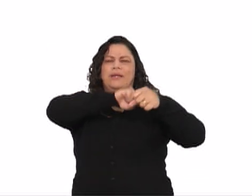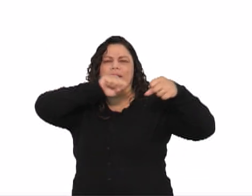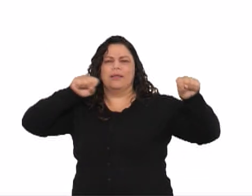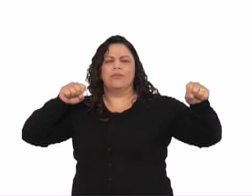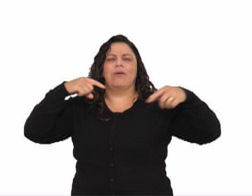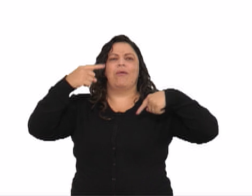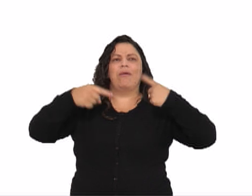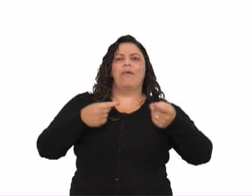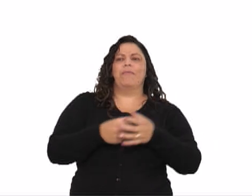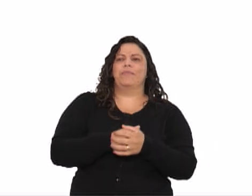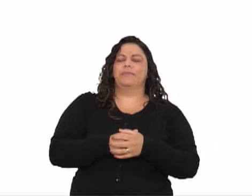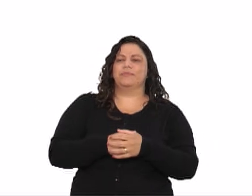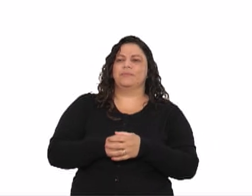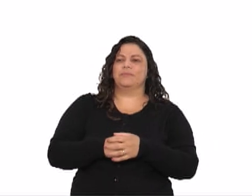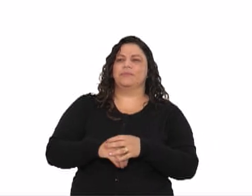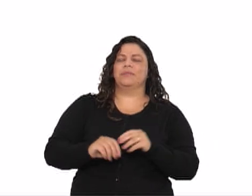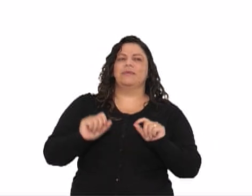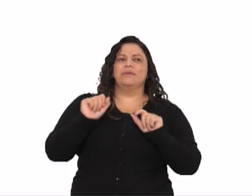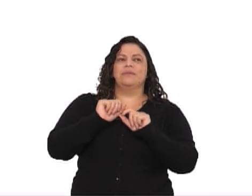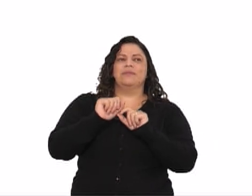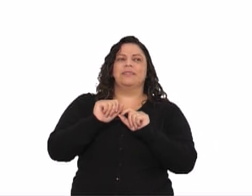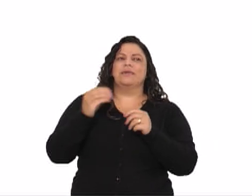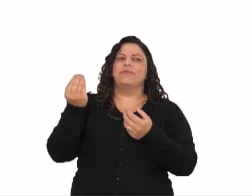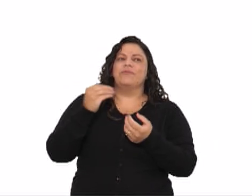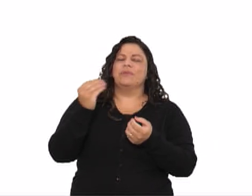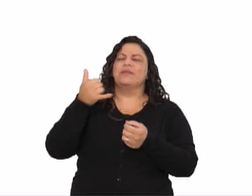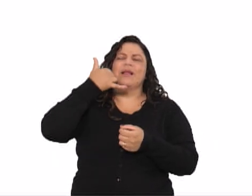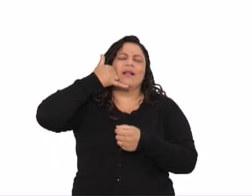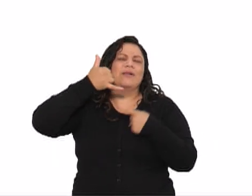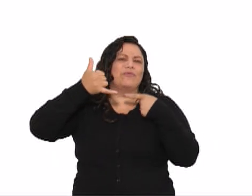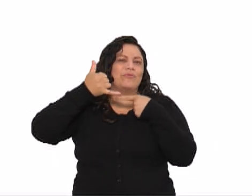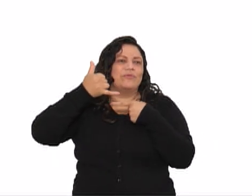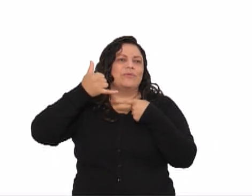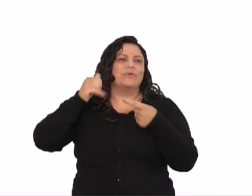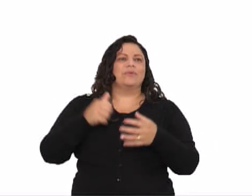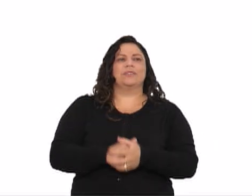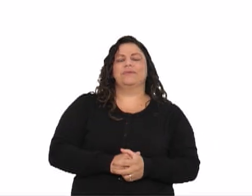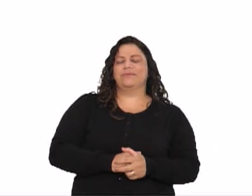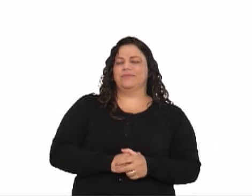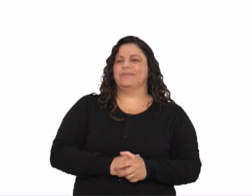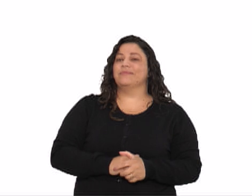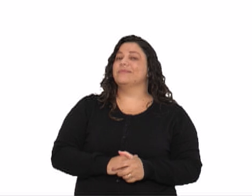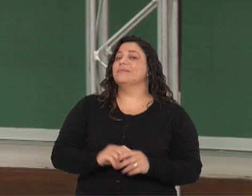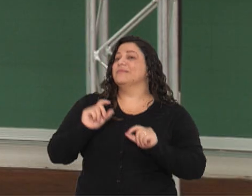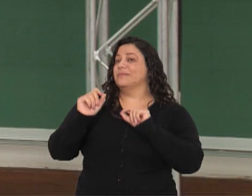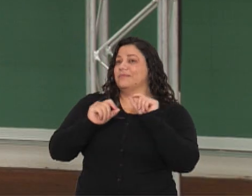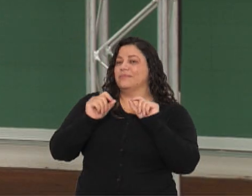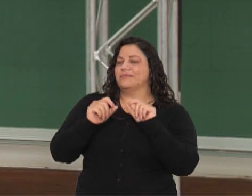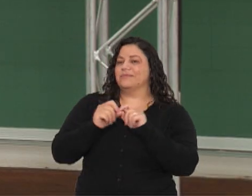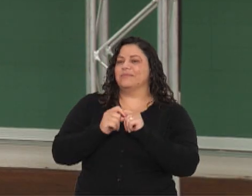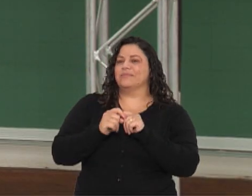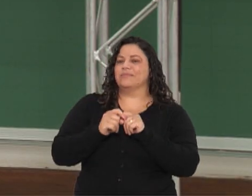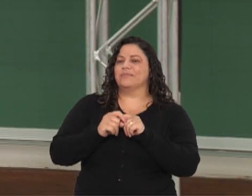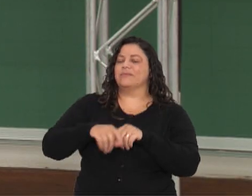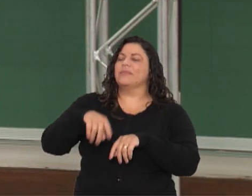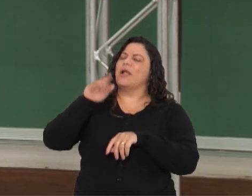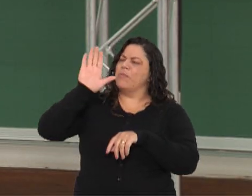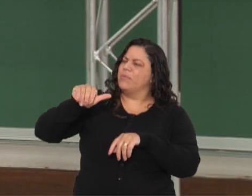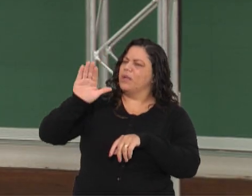significado, o sentido é muito próximo. Então, é sinônimo loves e adores. Prosseguindo, nós